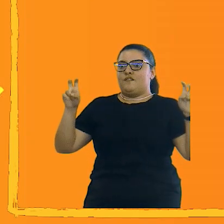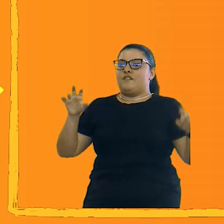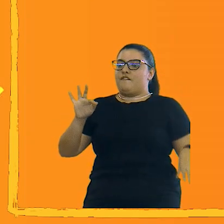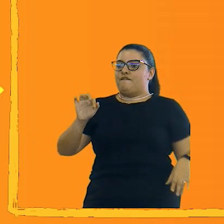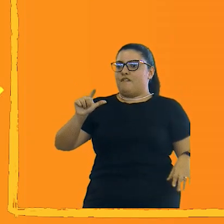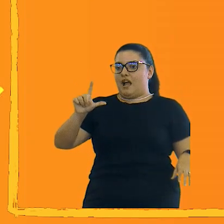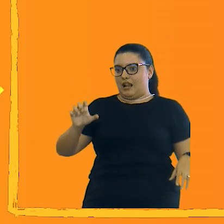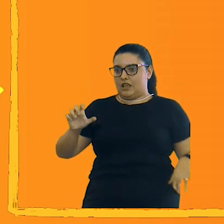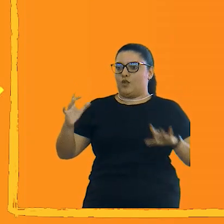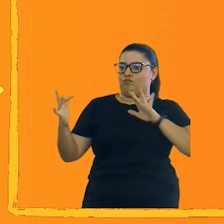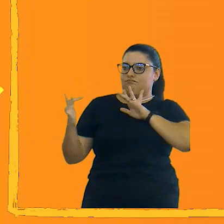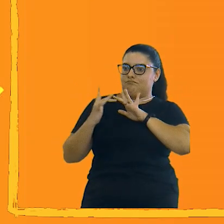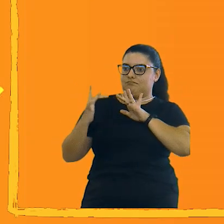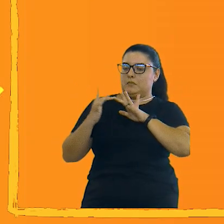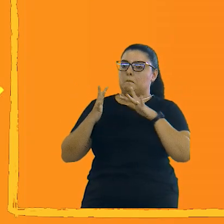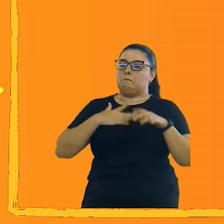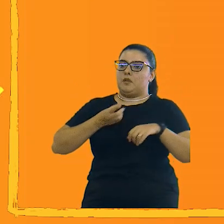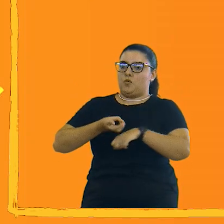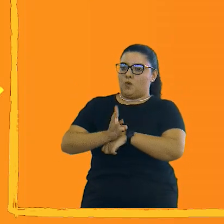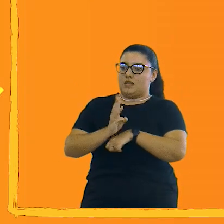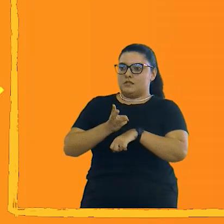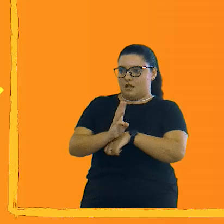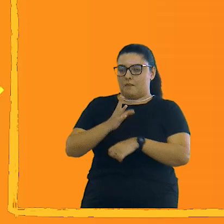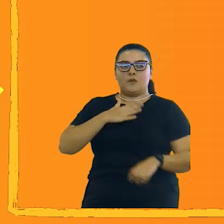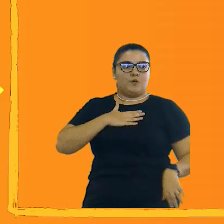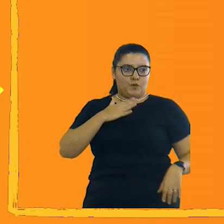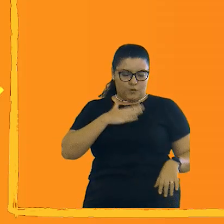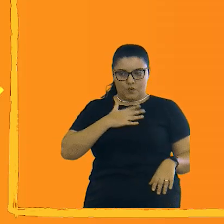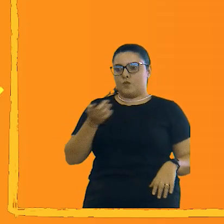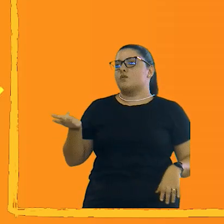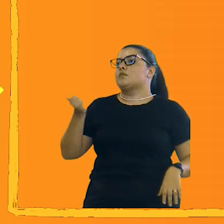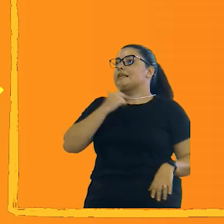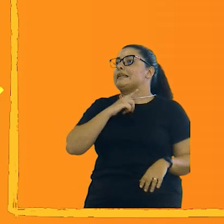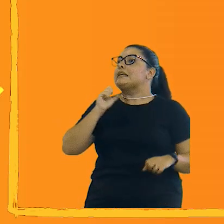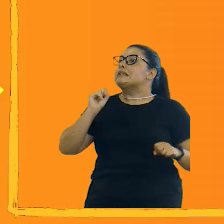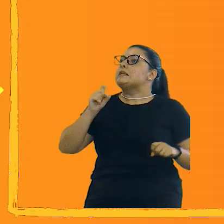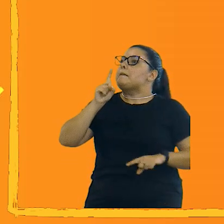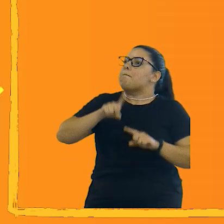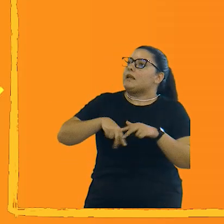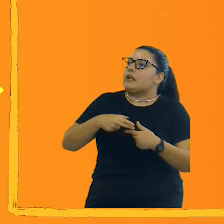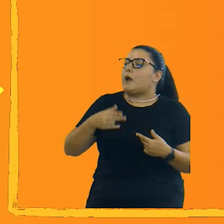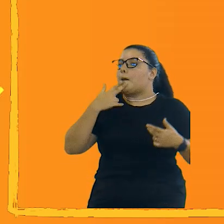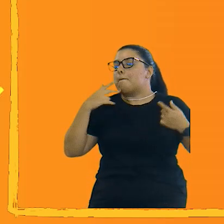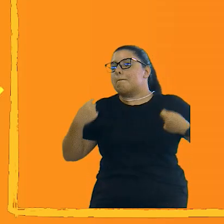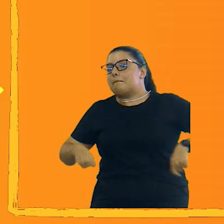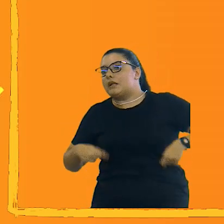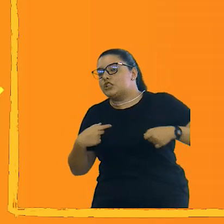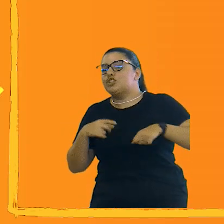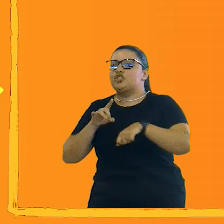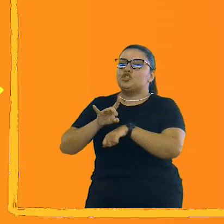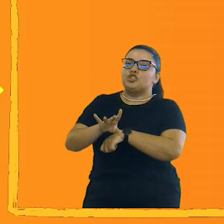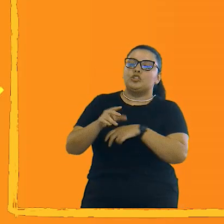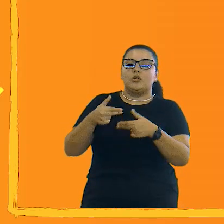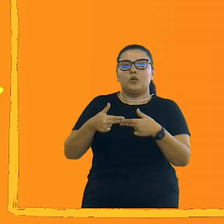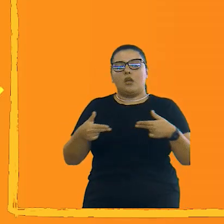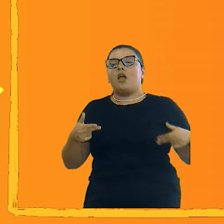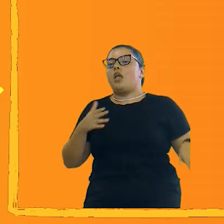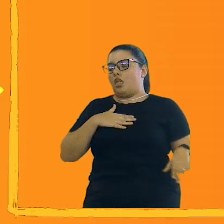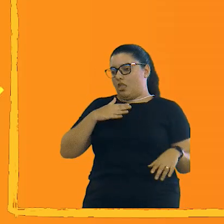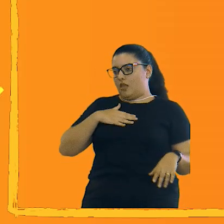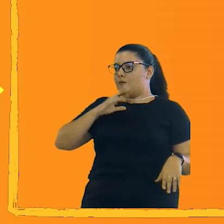você vai diretamente para um WhatsApp e fala com a gente e eu vou se você precisar de material ou uma dica ou alguma